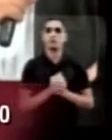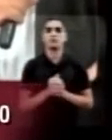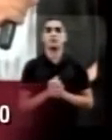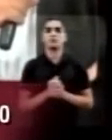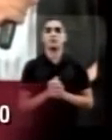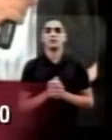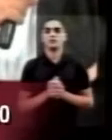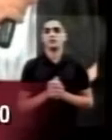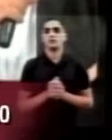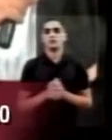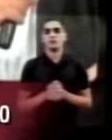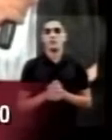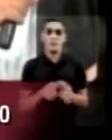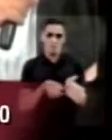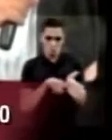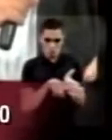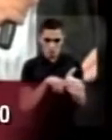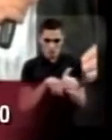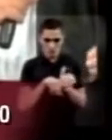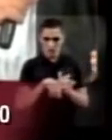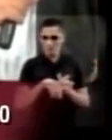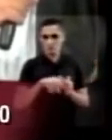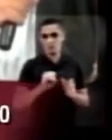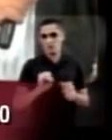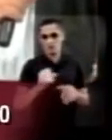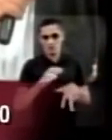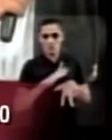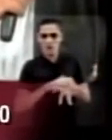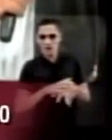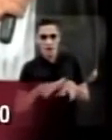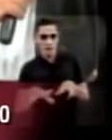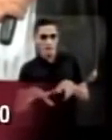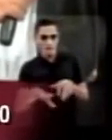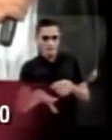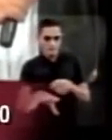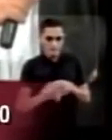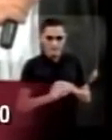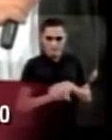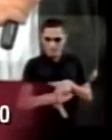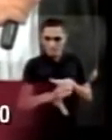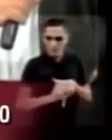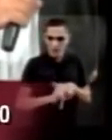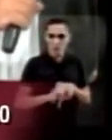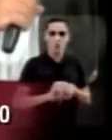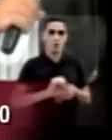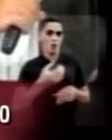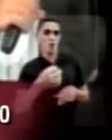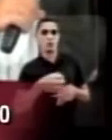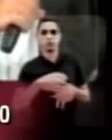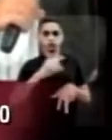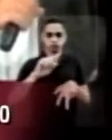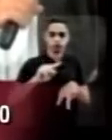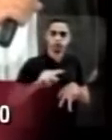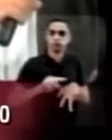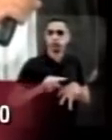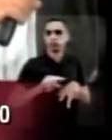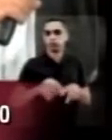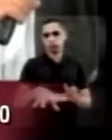sua positividade, negatividade ou que está pendente o exame ainda por